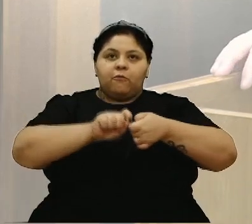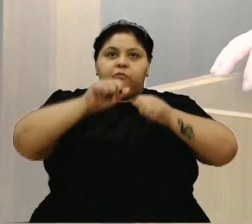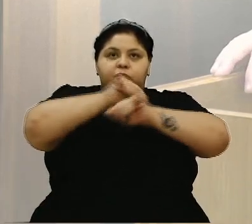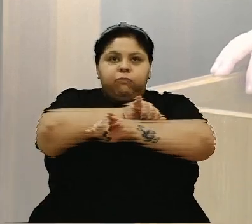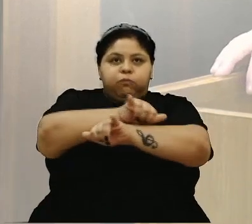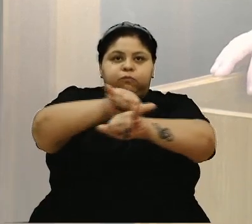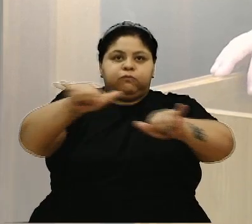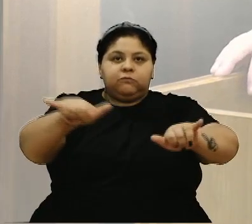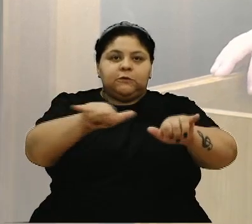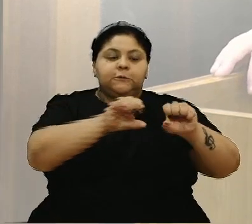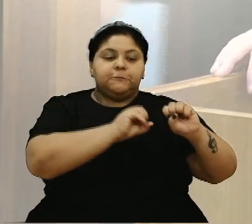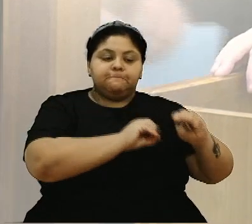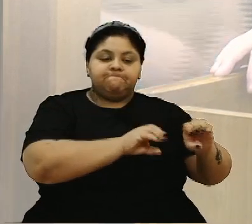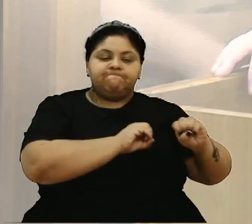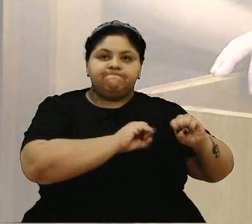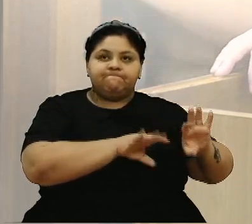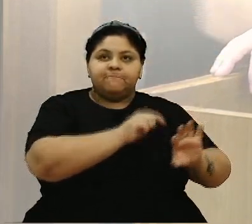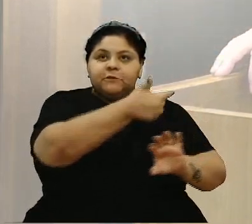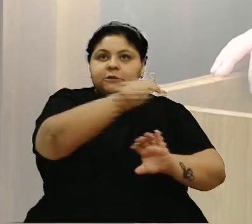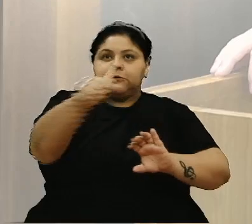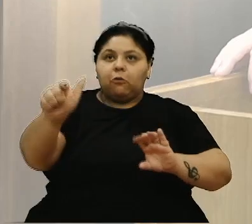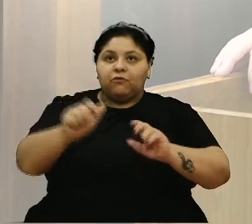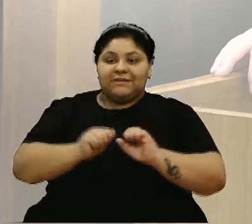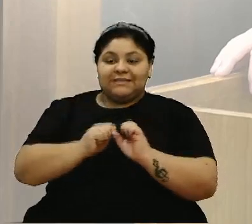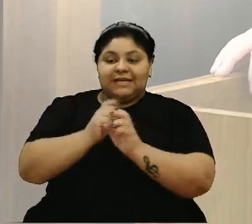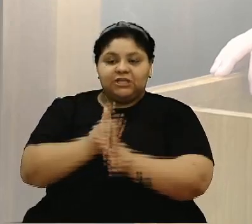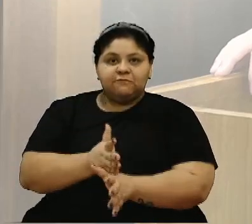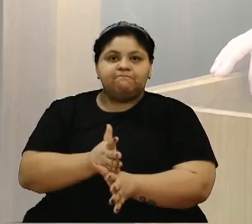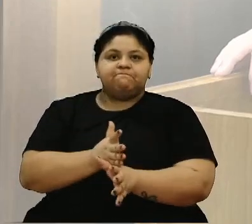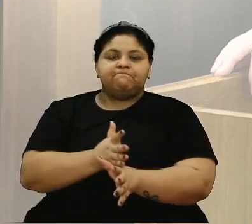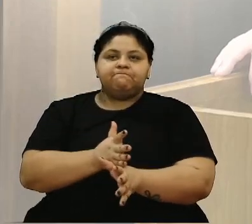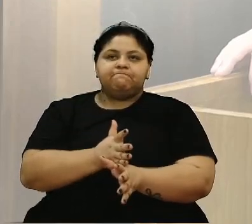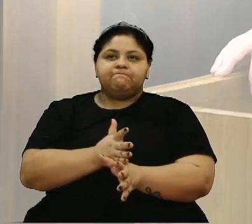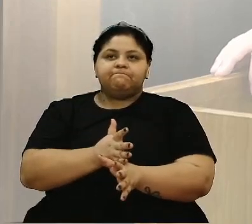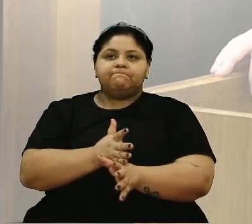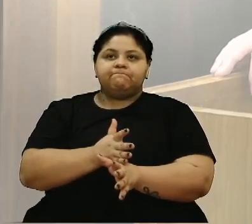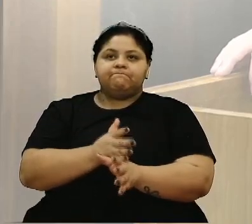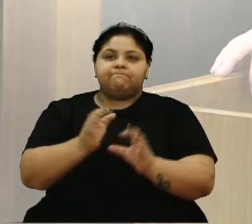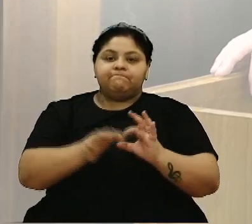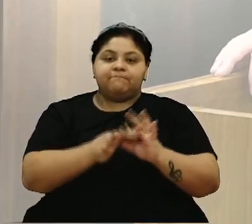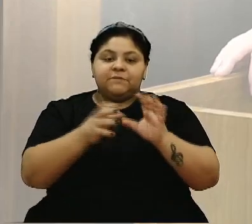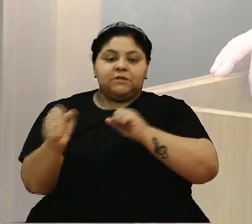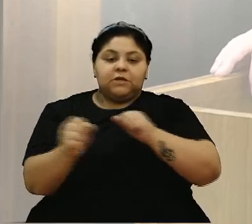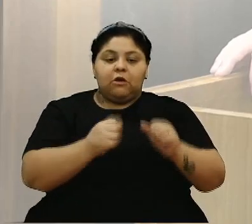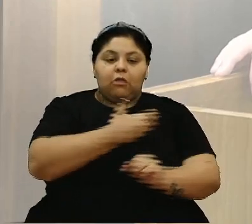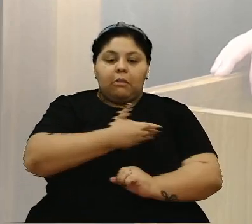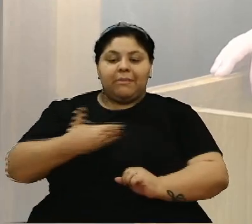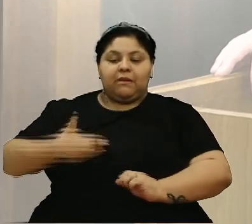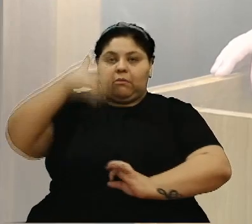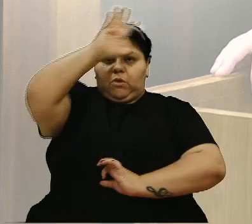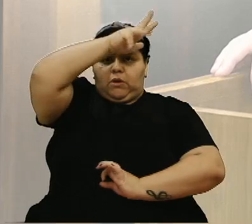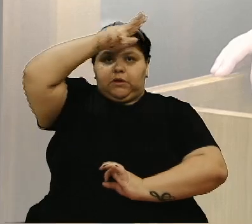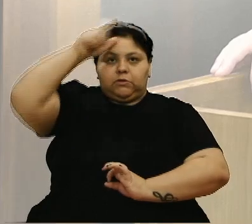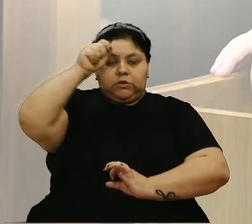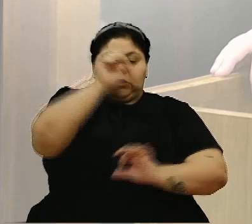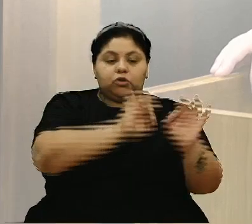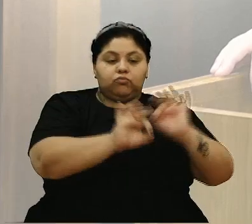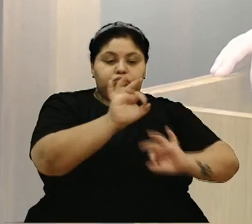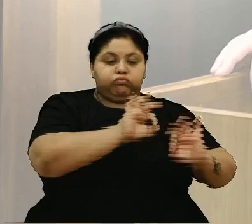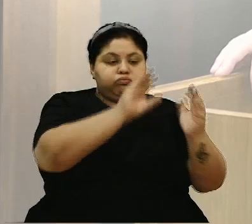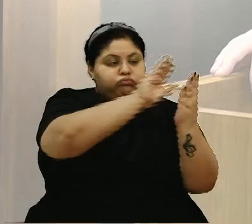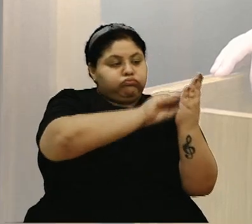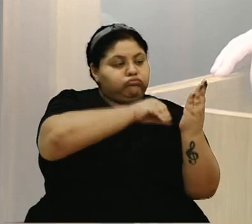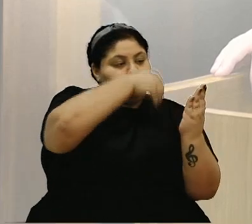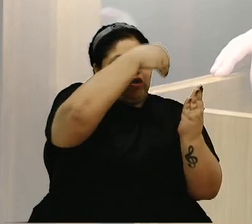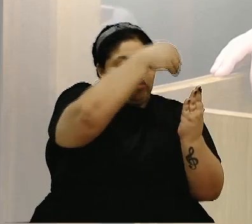campanhas educativas e outras atividades, sendo autorizado pelo Poder Público Municipal a organizar calendários